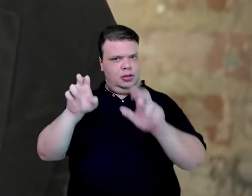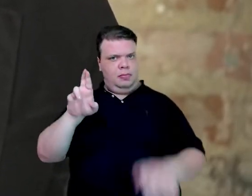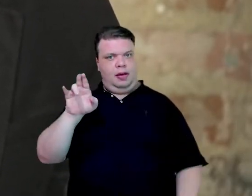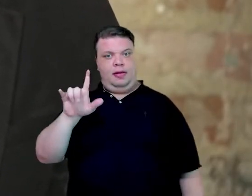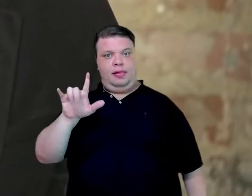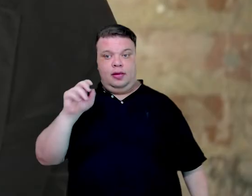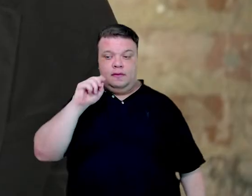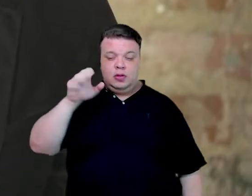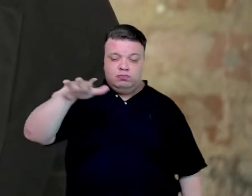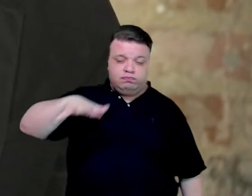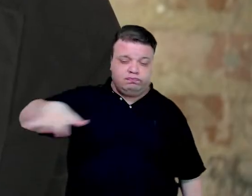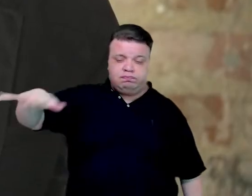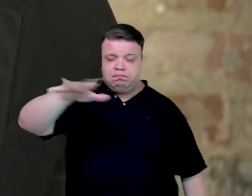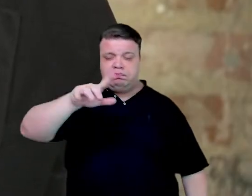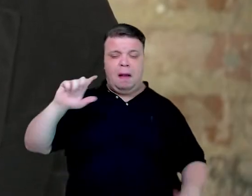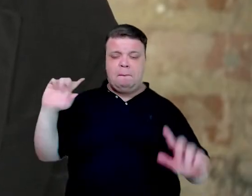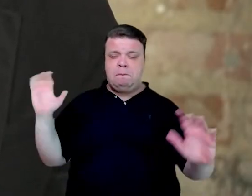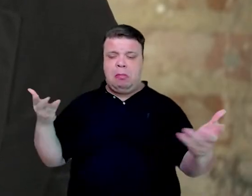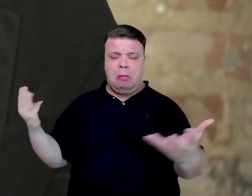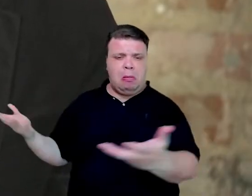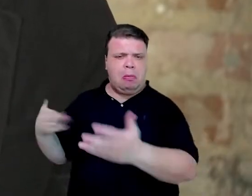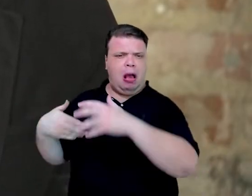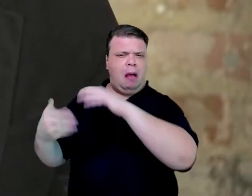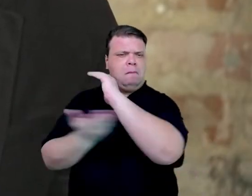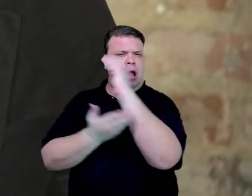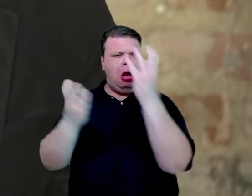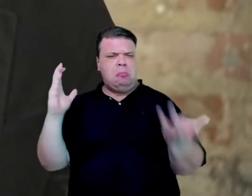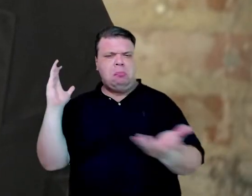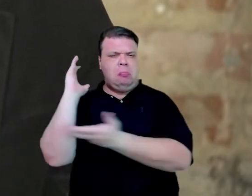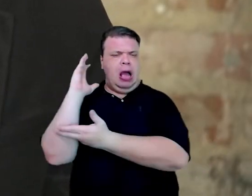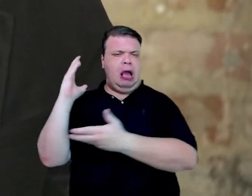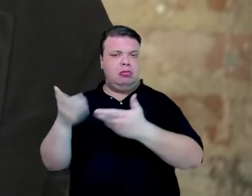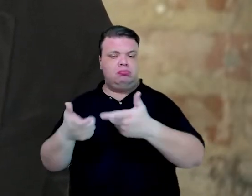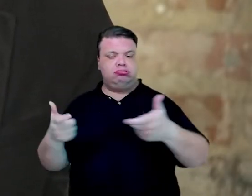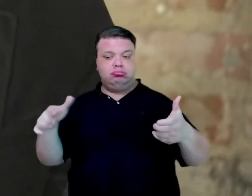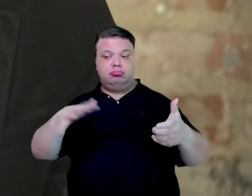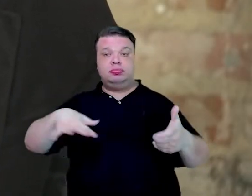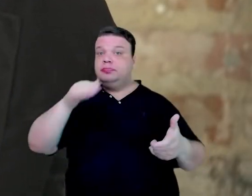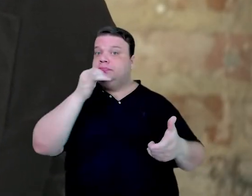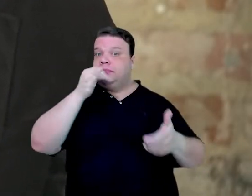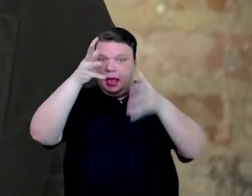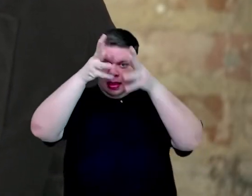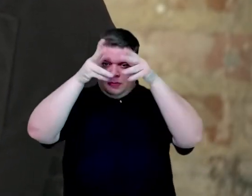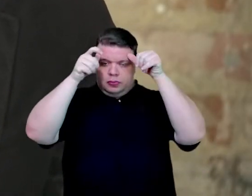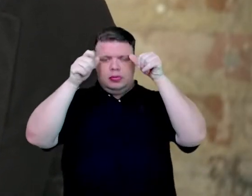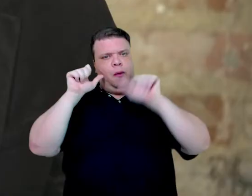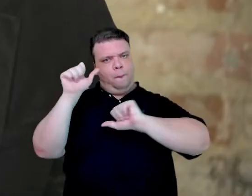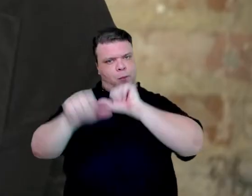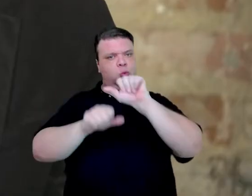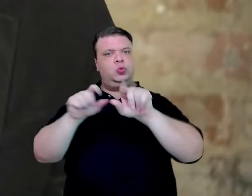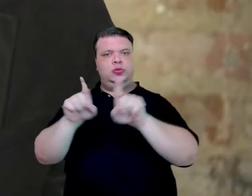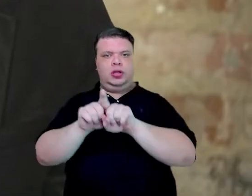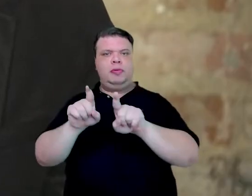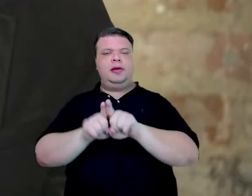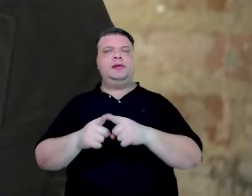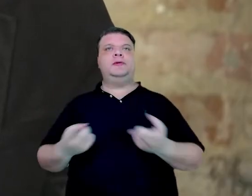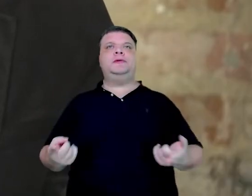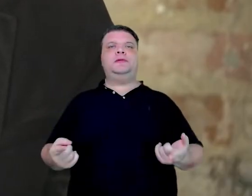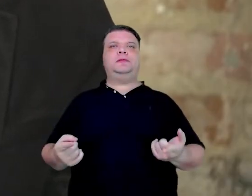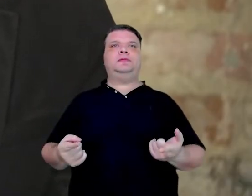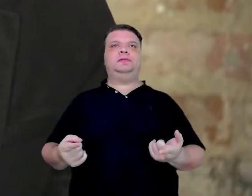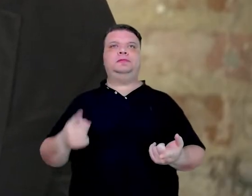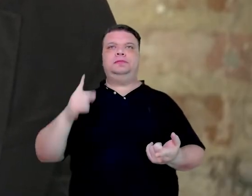alterando de forma de mesoescala, e essa mesoescala pode também se transformar em processos de grande